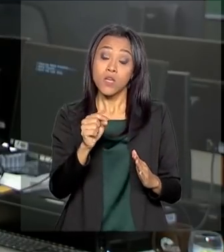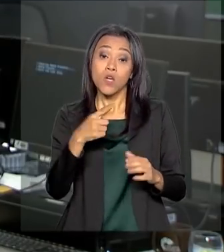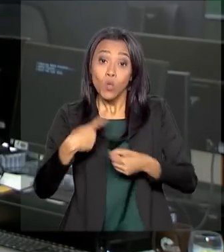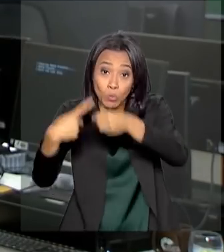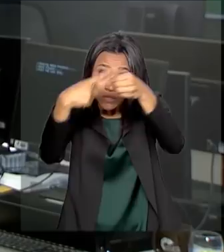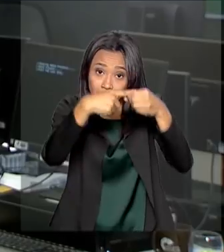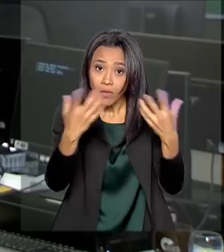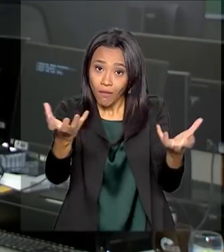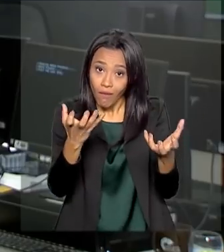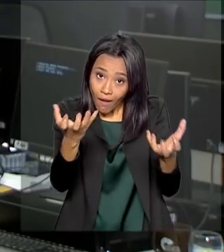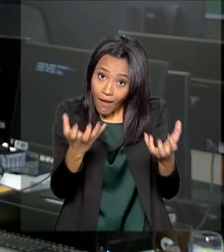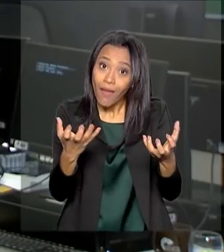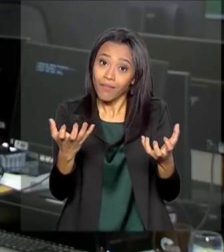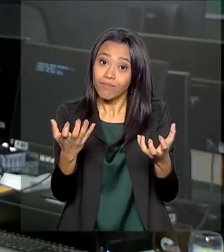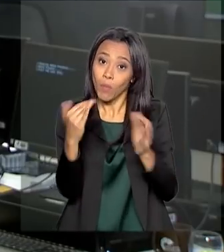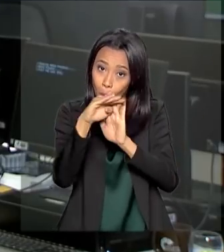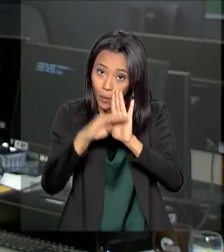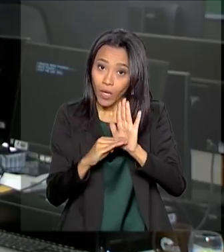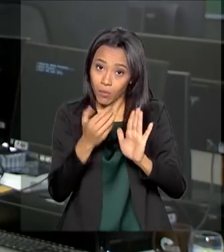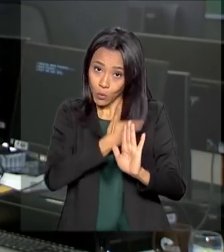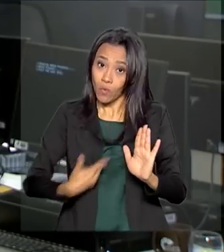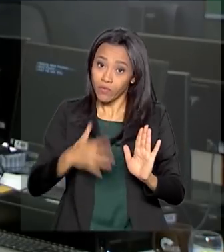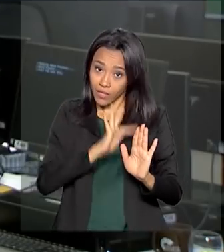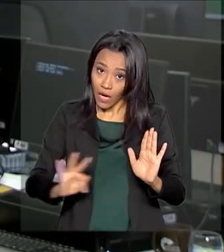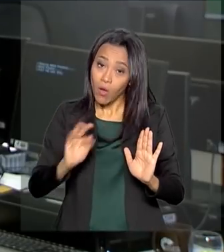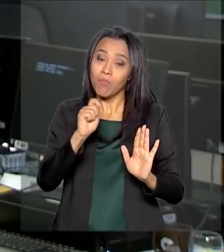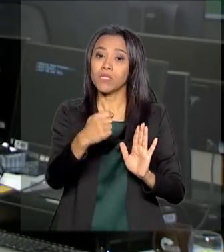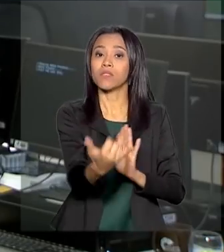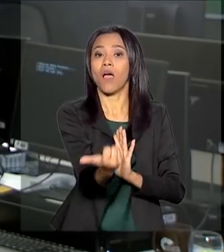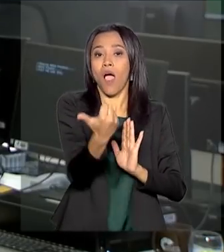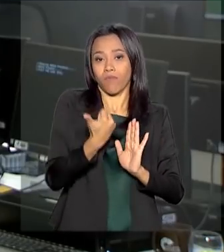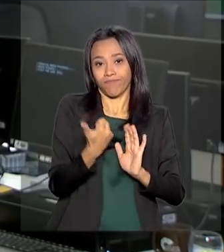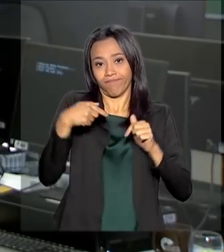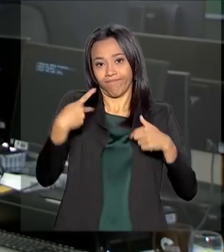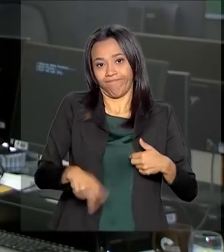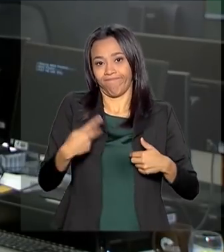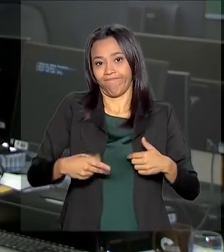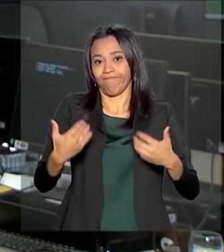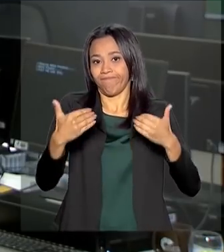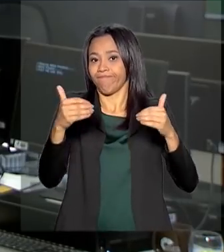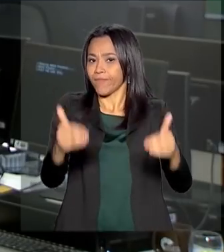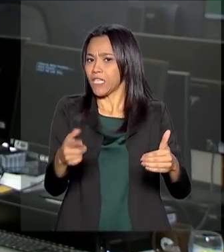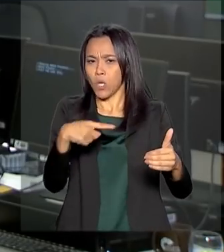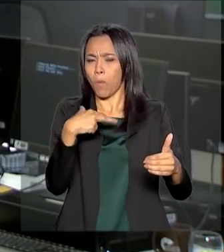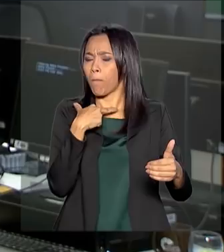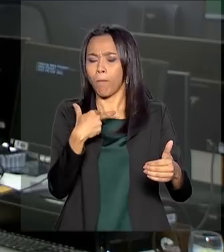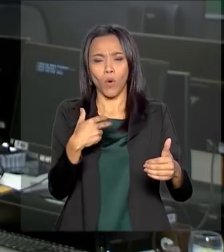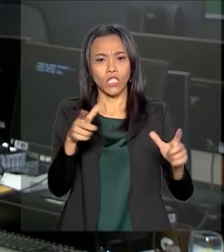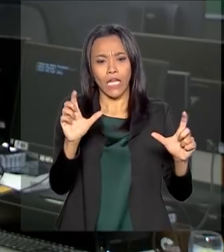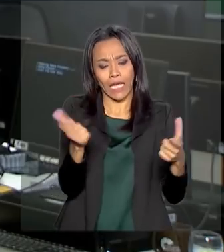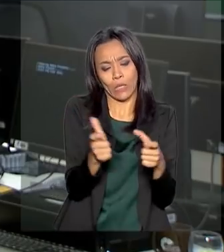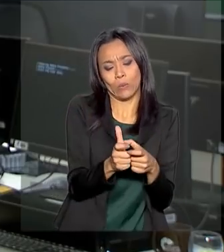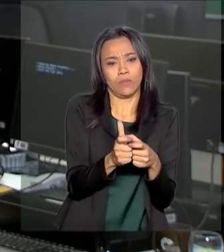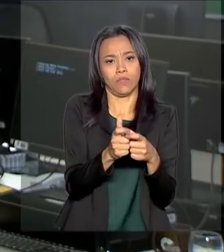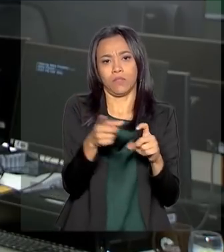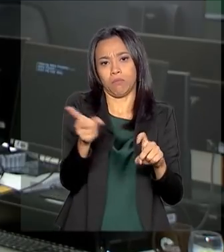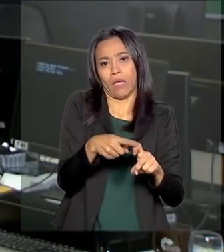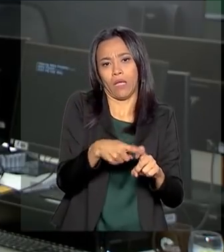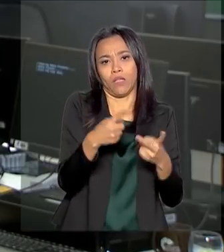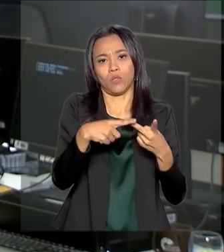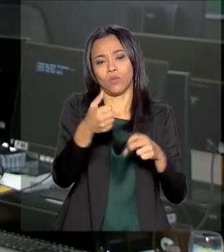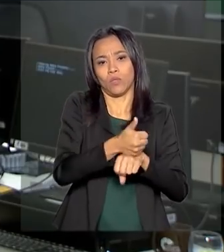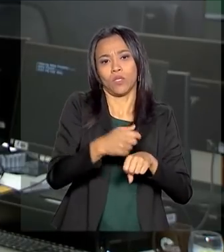devem fazer a inscrição pelo sistema do ministério da saúde e não podem reduzir as equipes com médico enfermeiro odontólogo